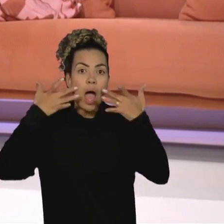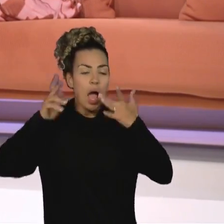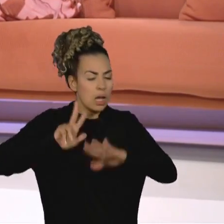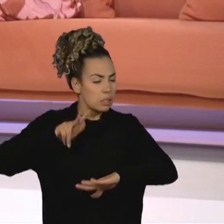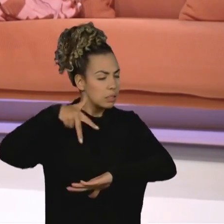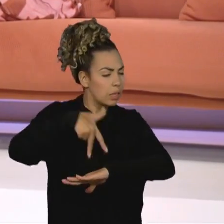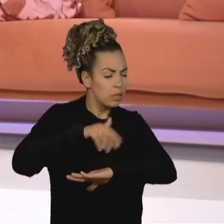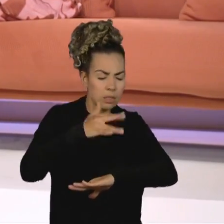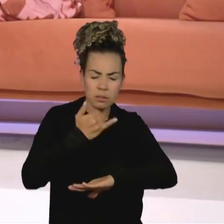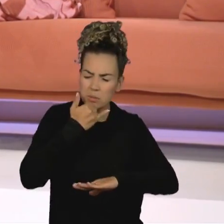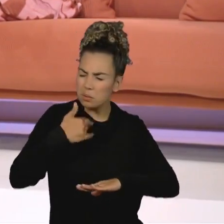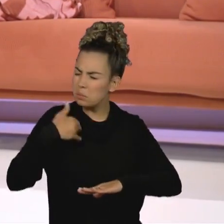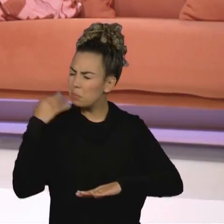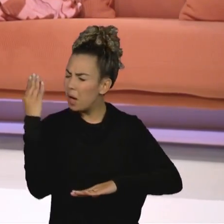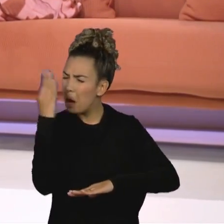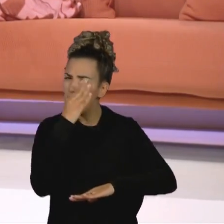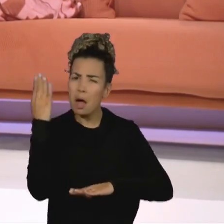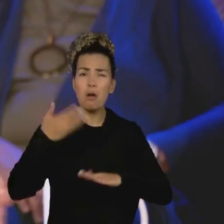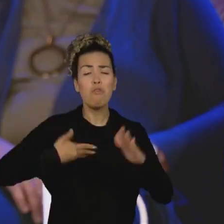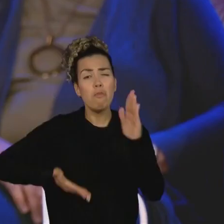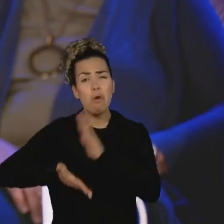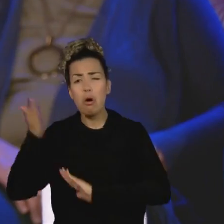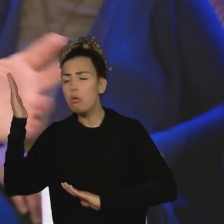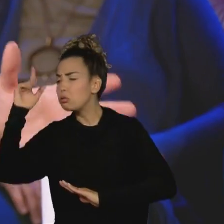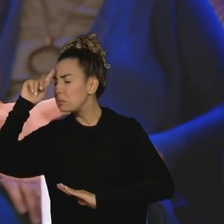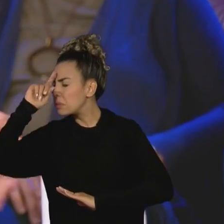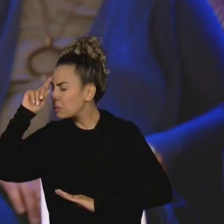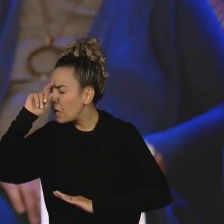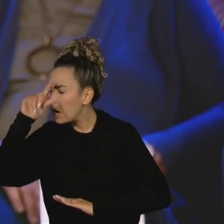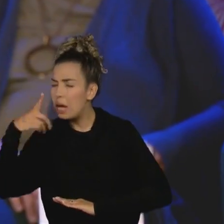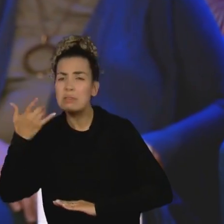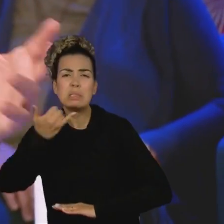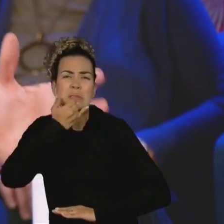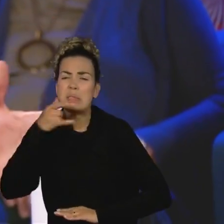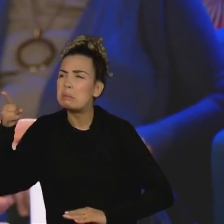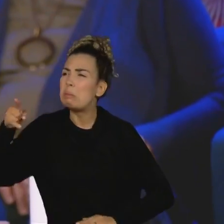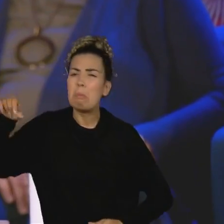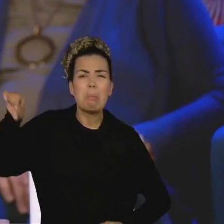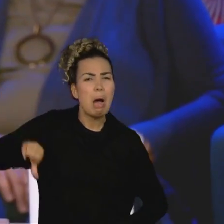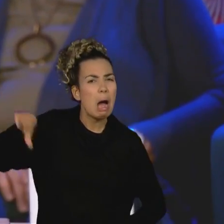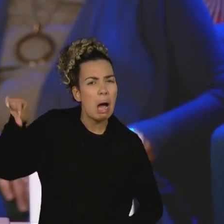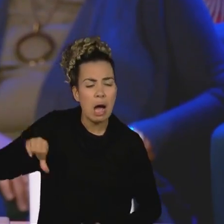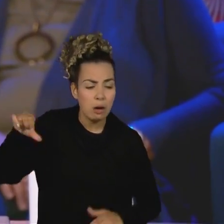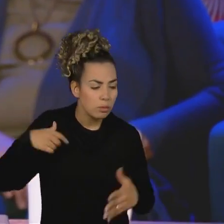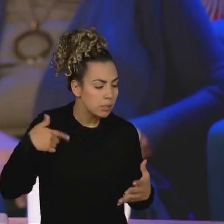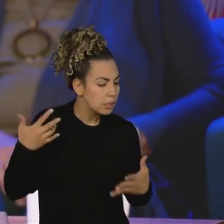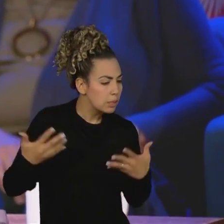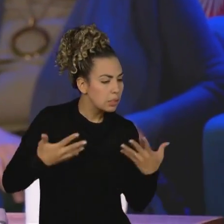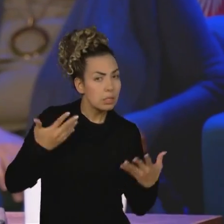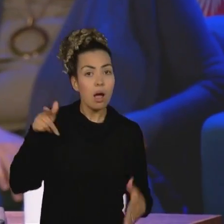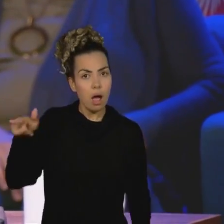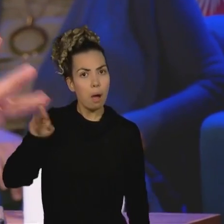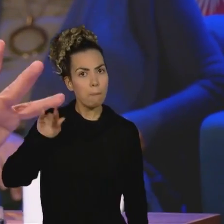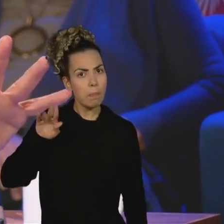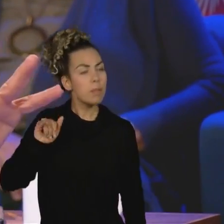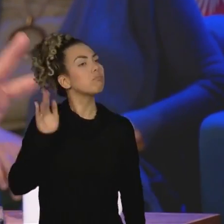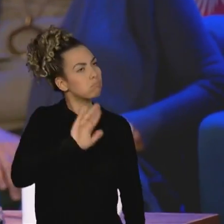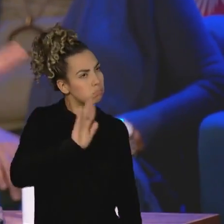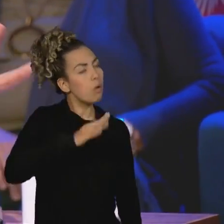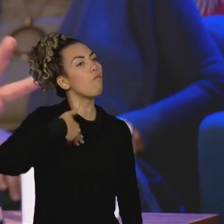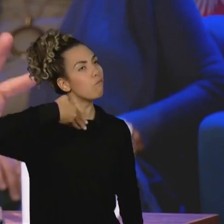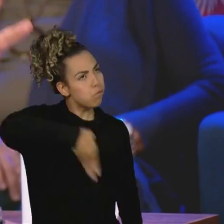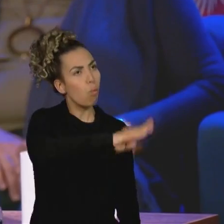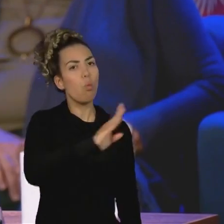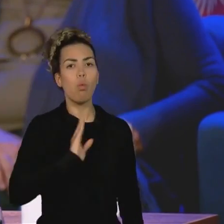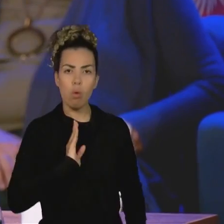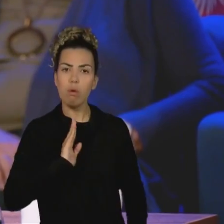acordou muito mal, tinha ido para o hospital. Aí ligaram, ela não vai, a assessoria não vai. Aí Bibi falou assim, não, eu vou. Esse é o